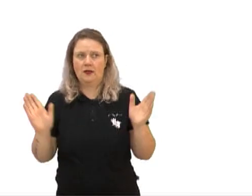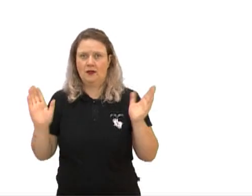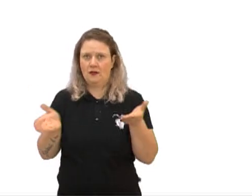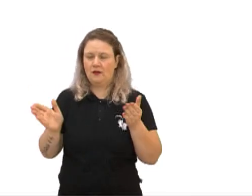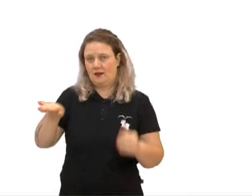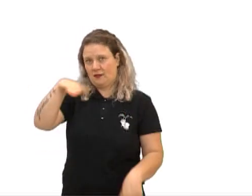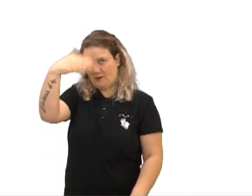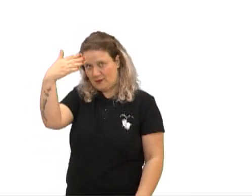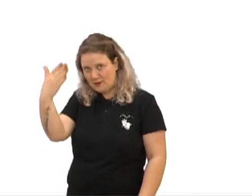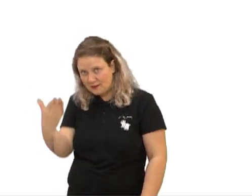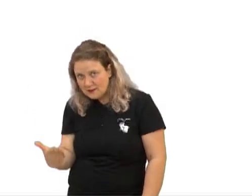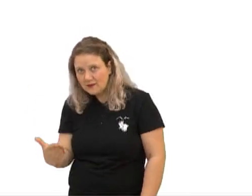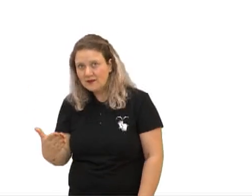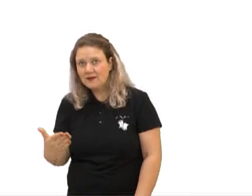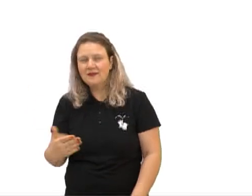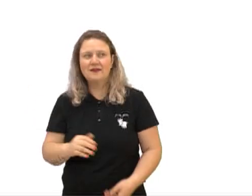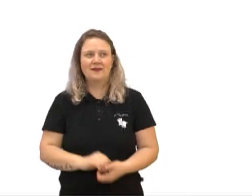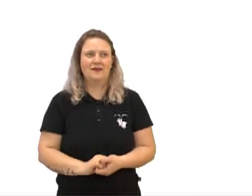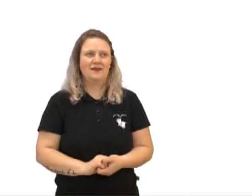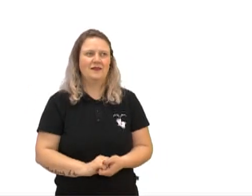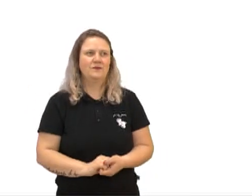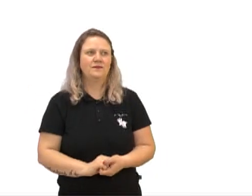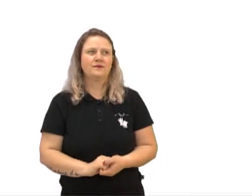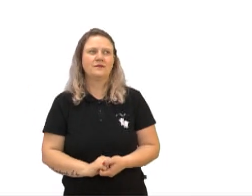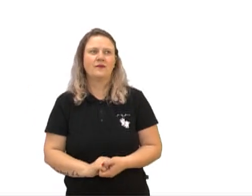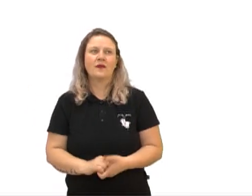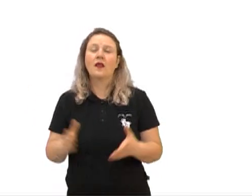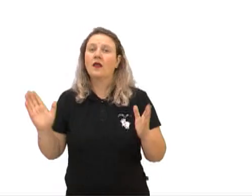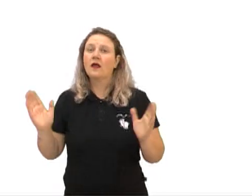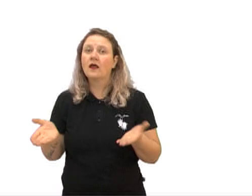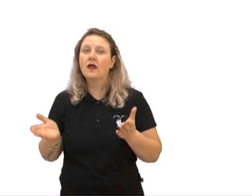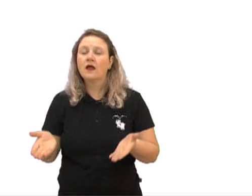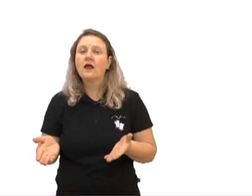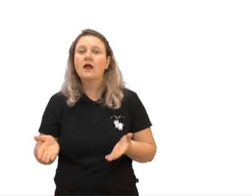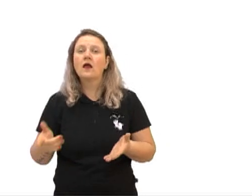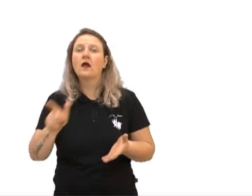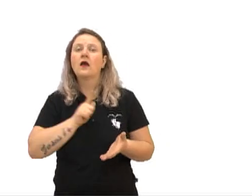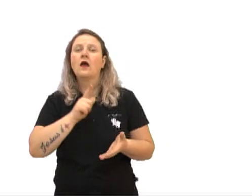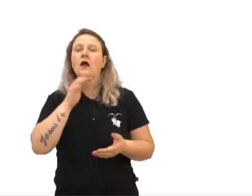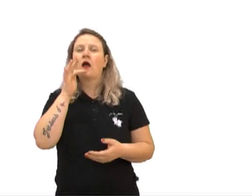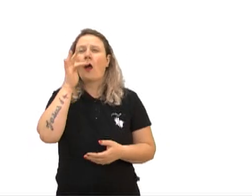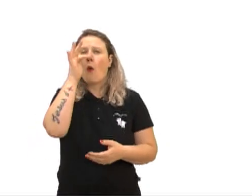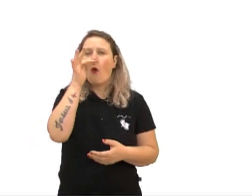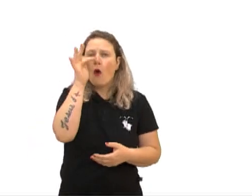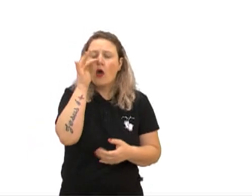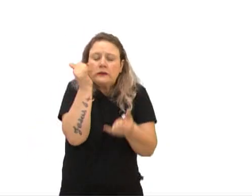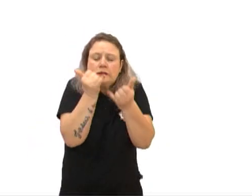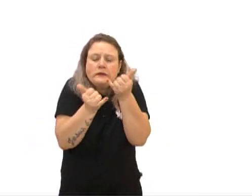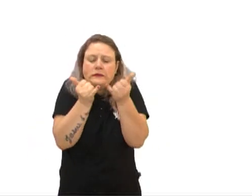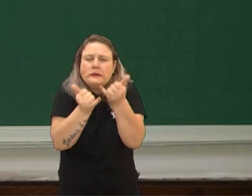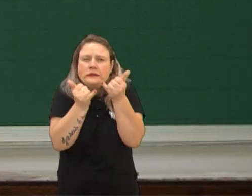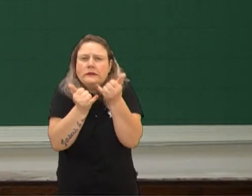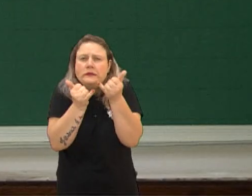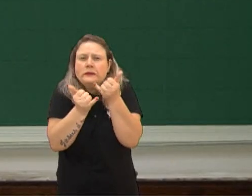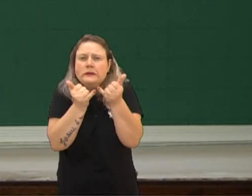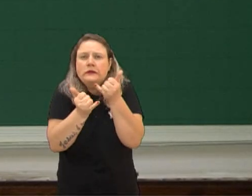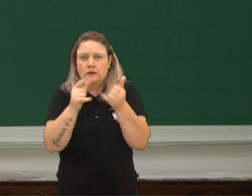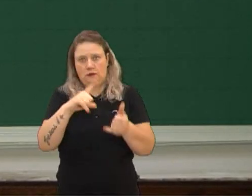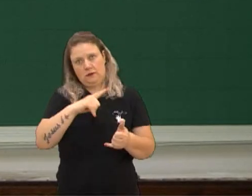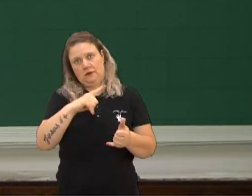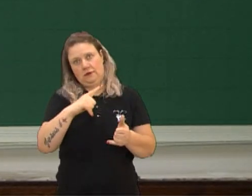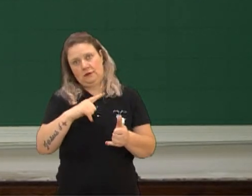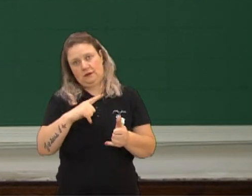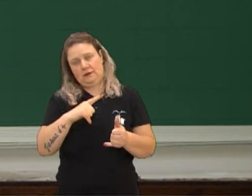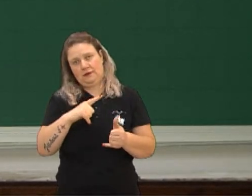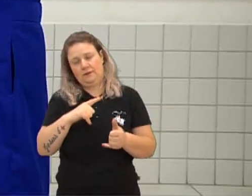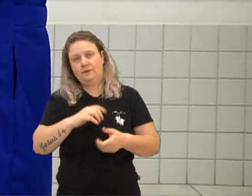gente, né? Rosa Helena e Cleide Rosa. As rosas têm espinhos. Olha só, né? Nós também somos